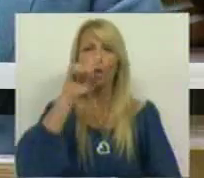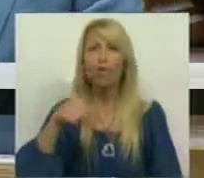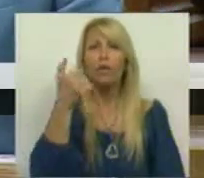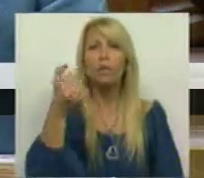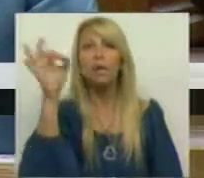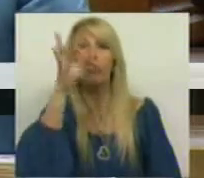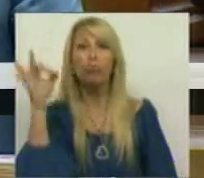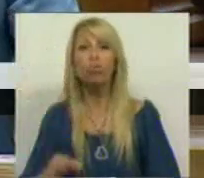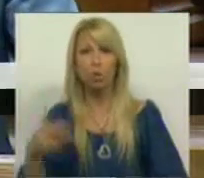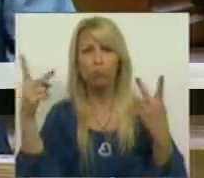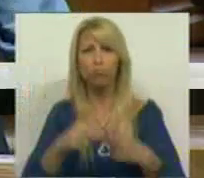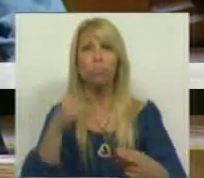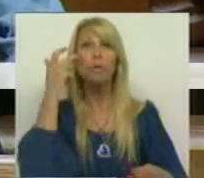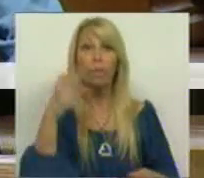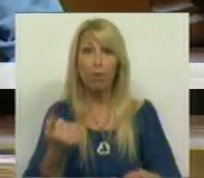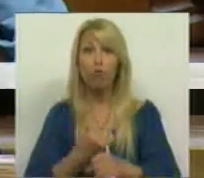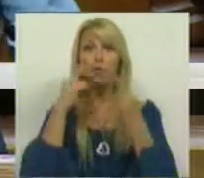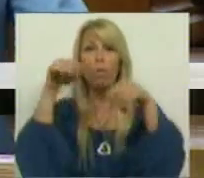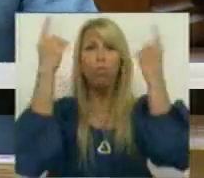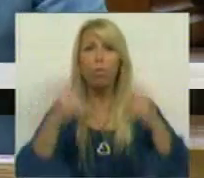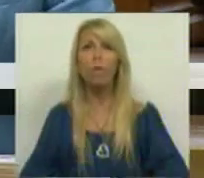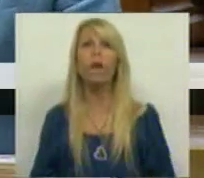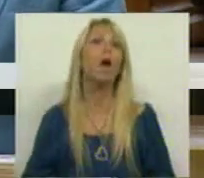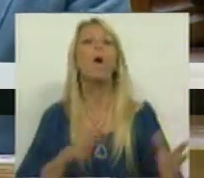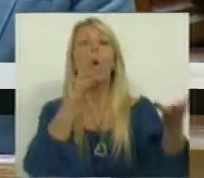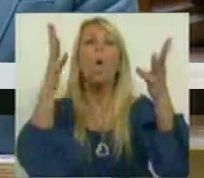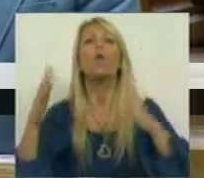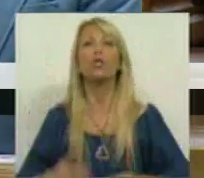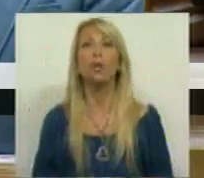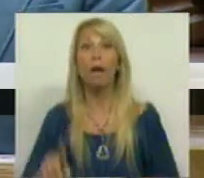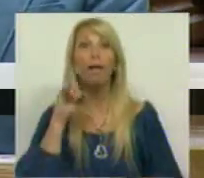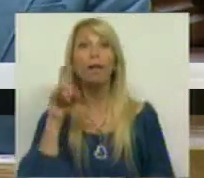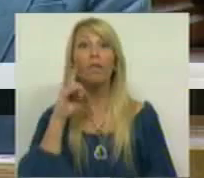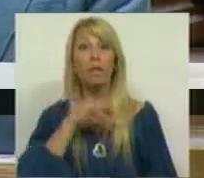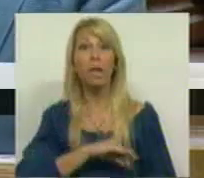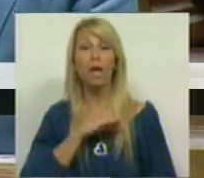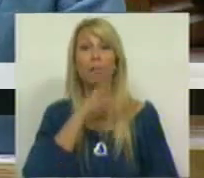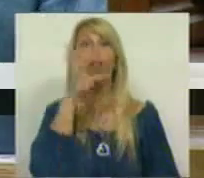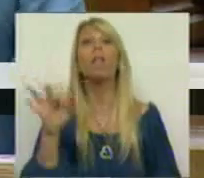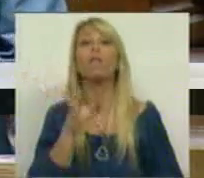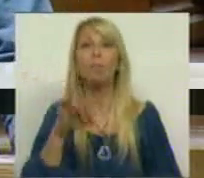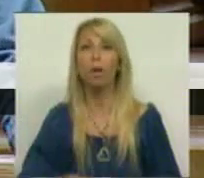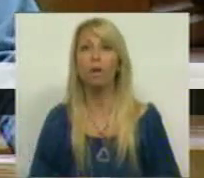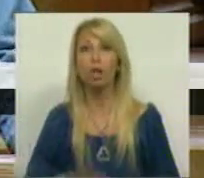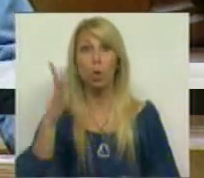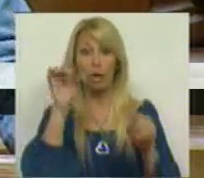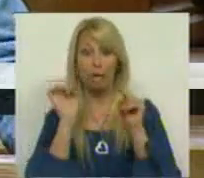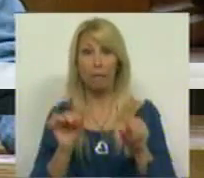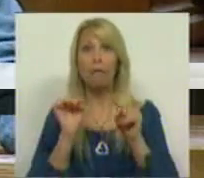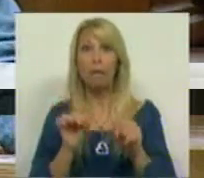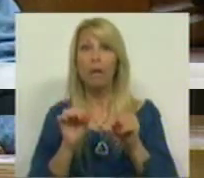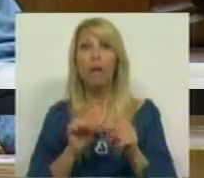vão ser cortados os pensionistas da função pública. Onde está essa defesa do rendimento das famílias quando este